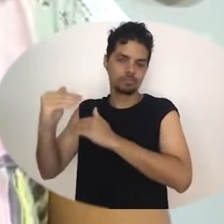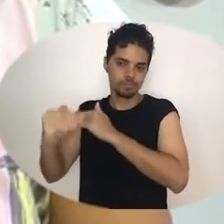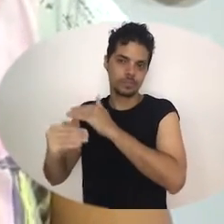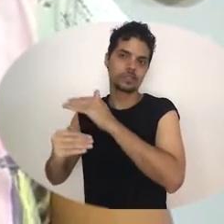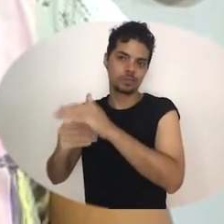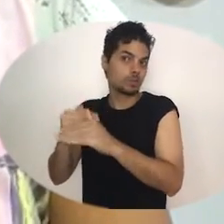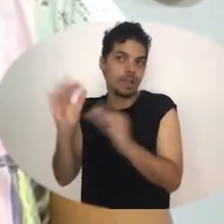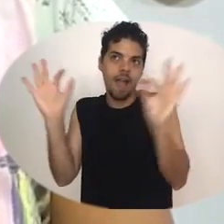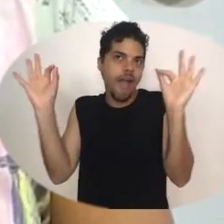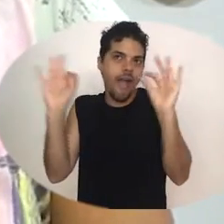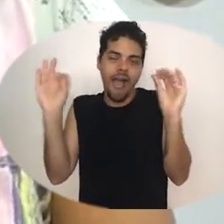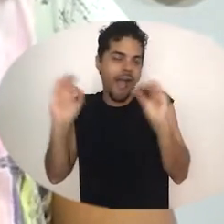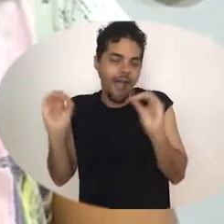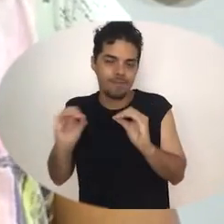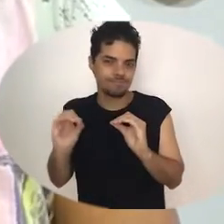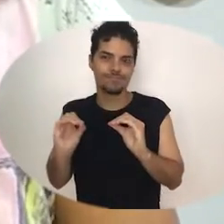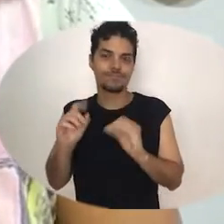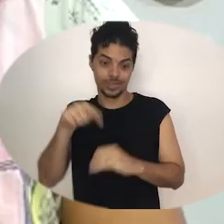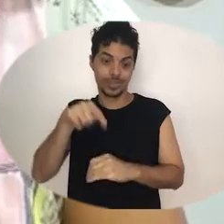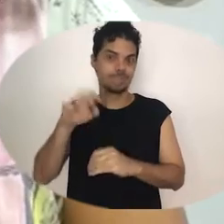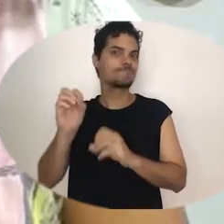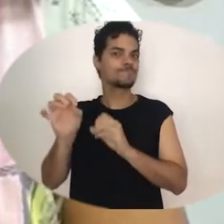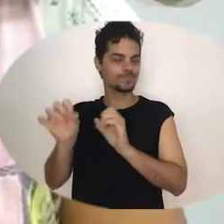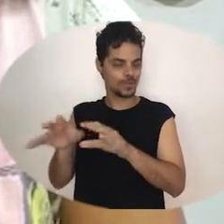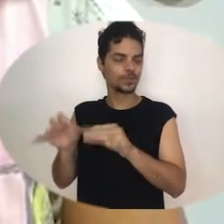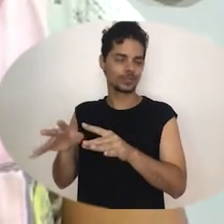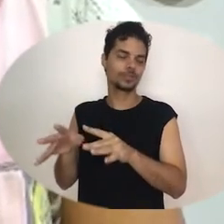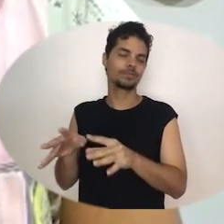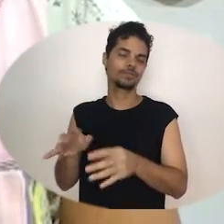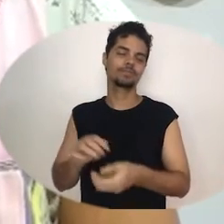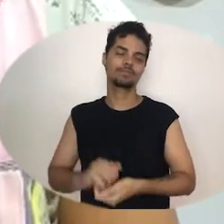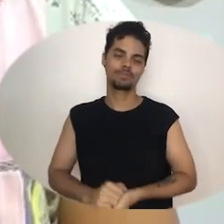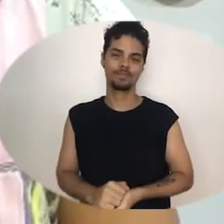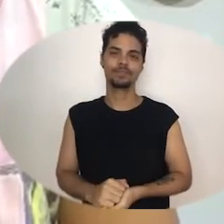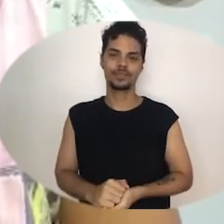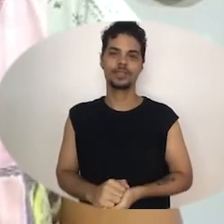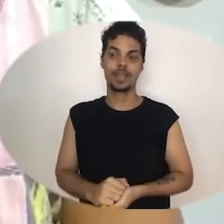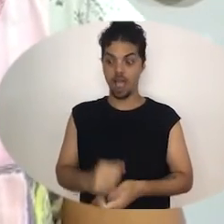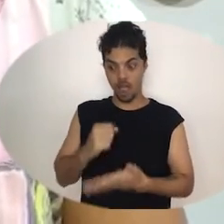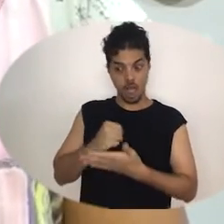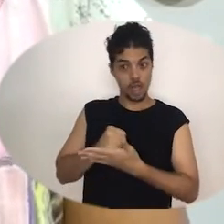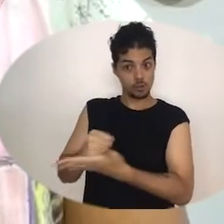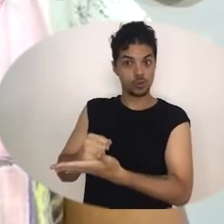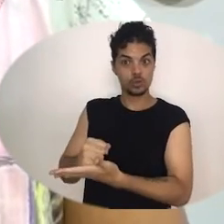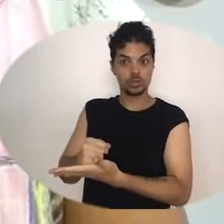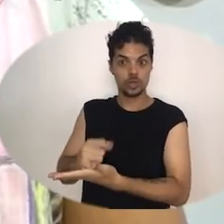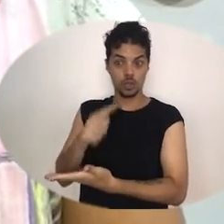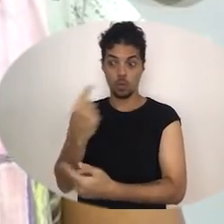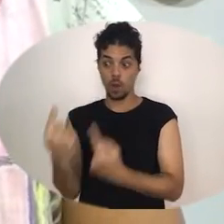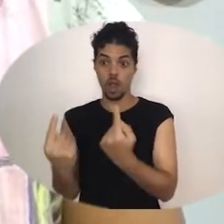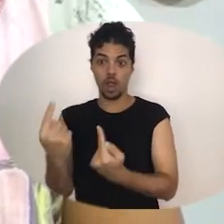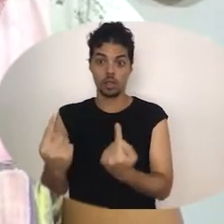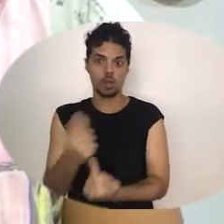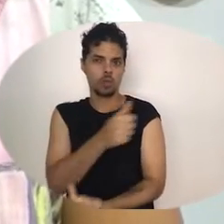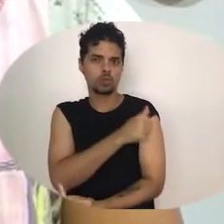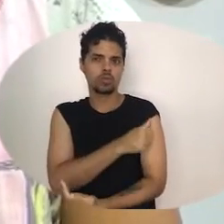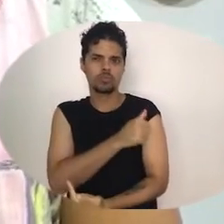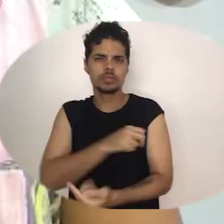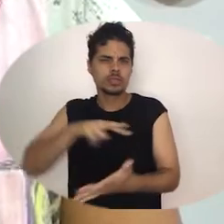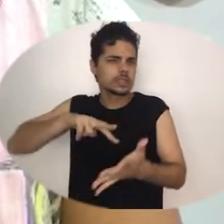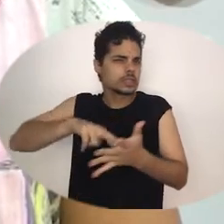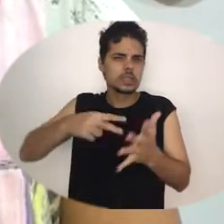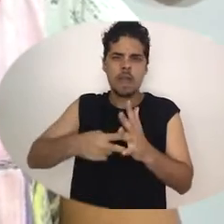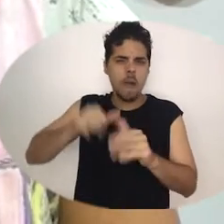nesse processo maravilhoso e potente que é a educação. dando